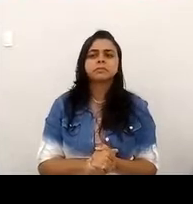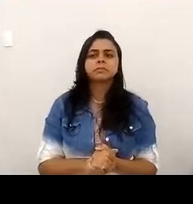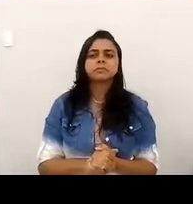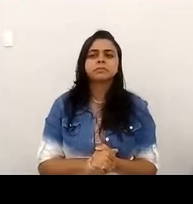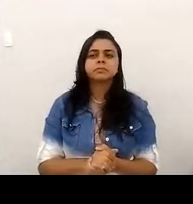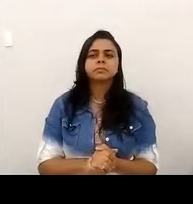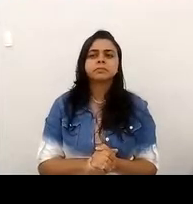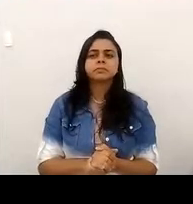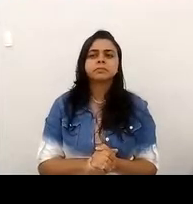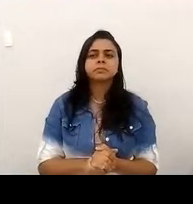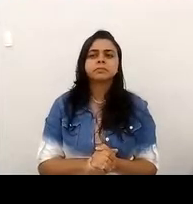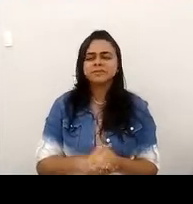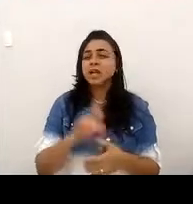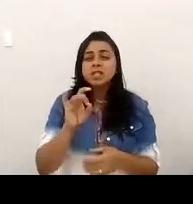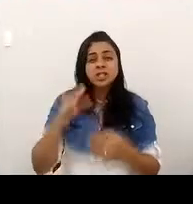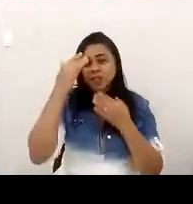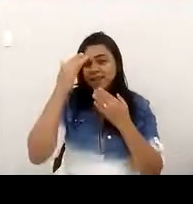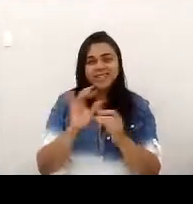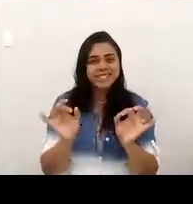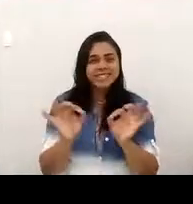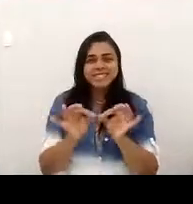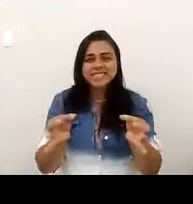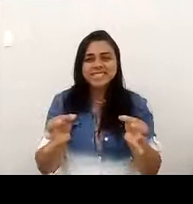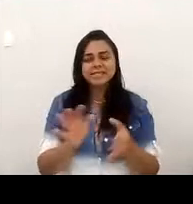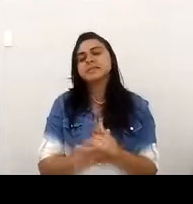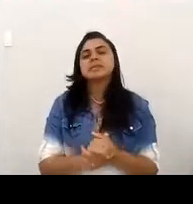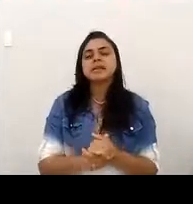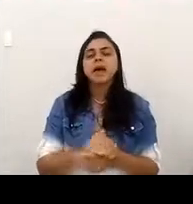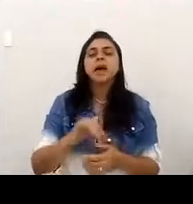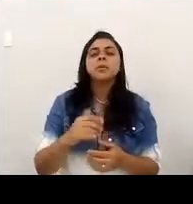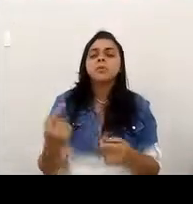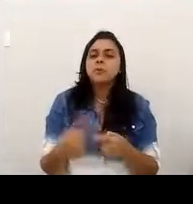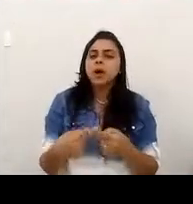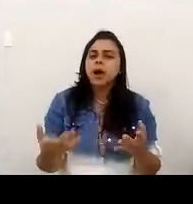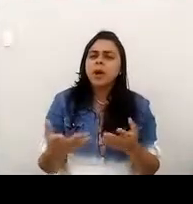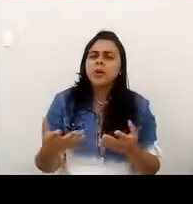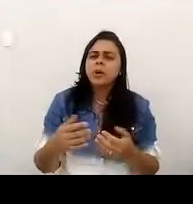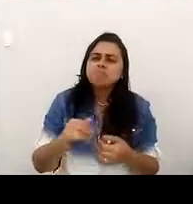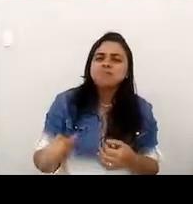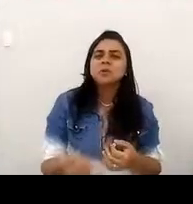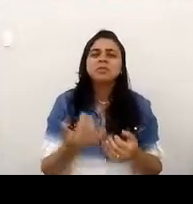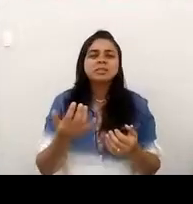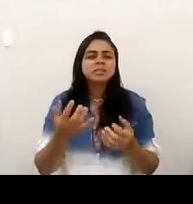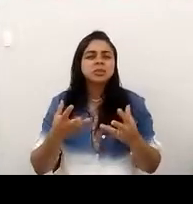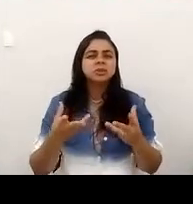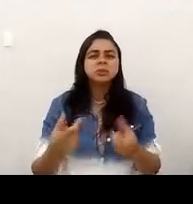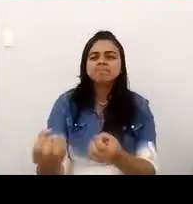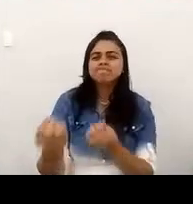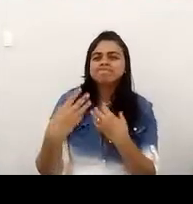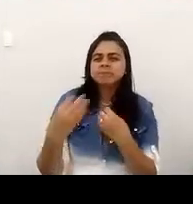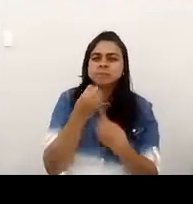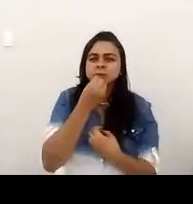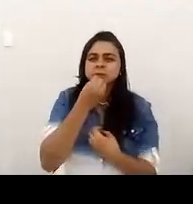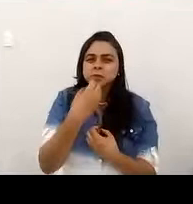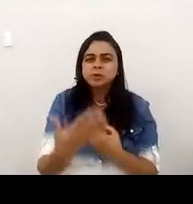Não, só agradecer mesmo, como os colegas falaram, pela oportunidade, pelo aprendizado, né? Está sendo muito bom